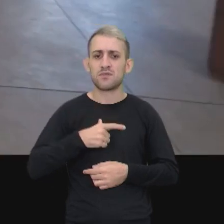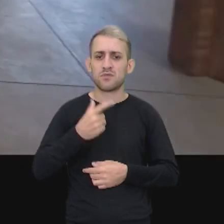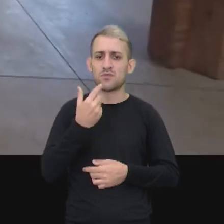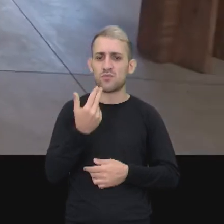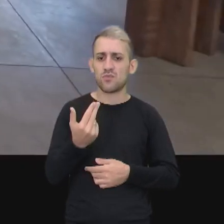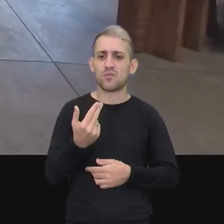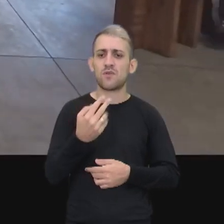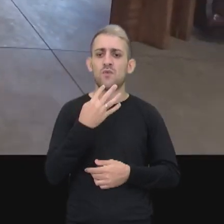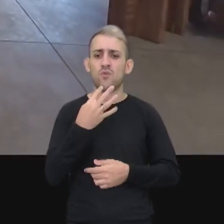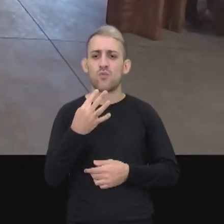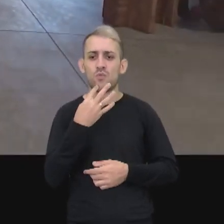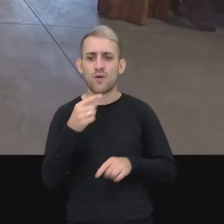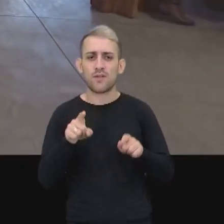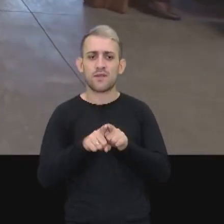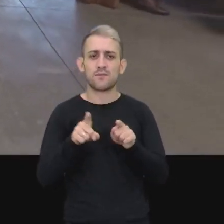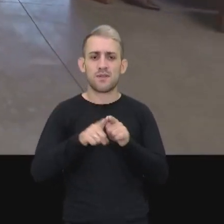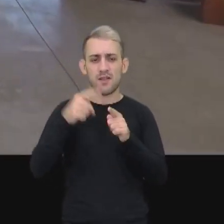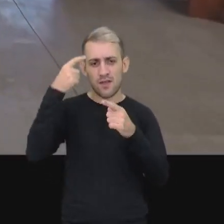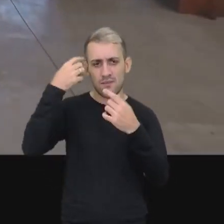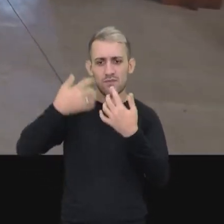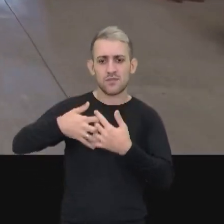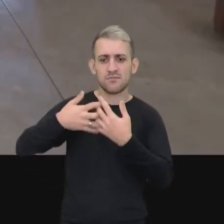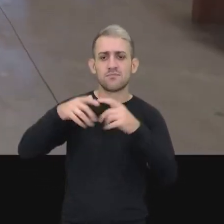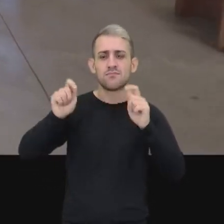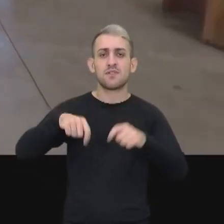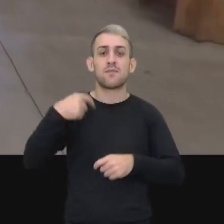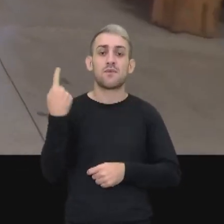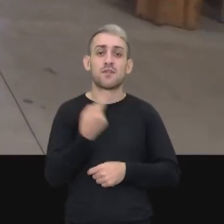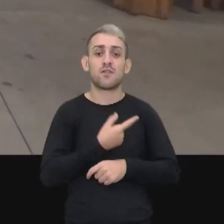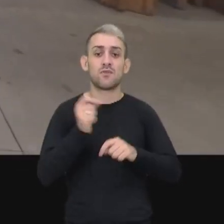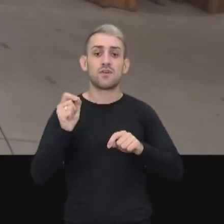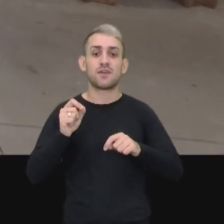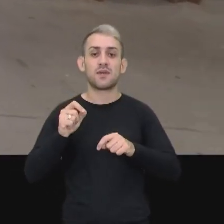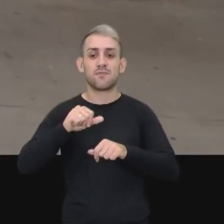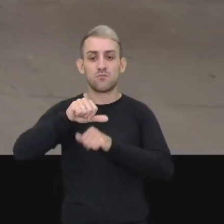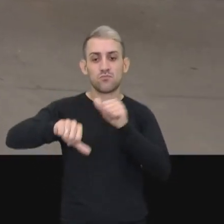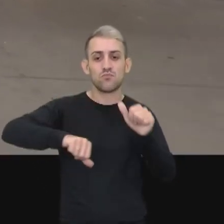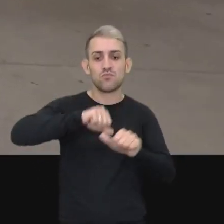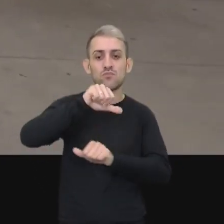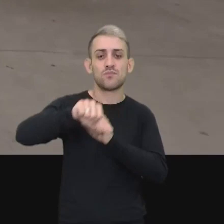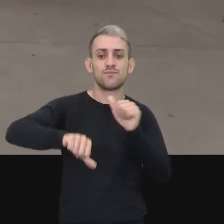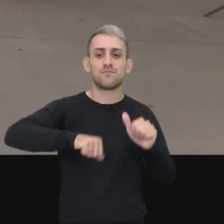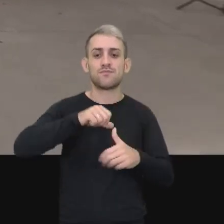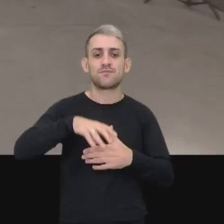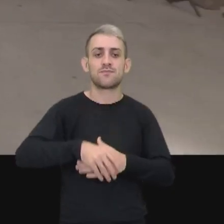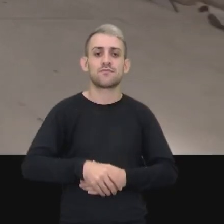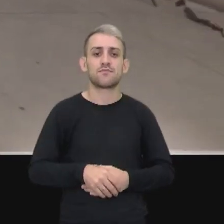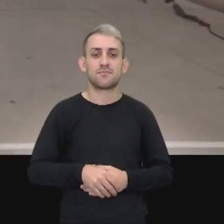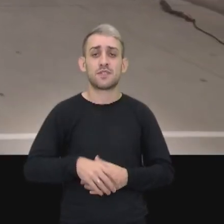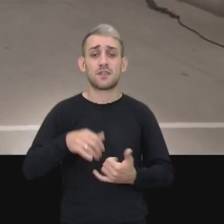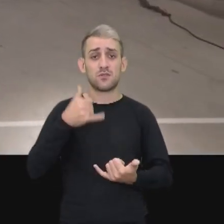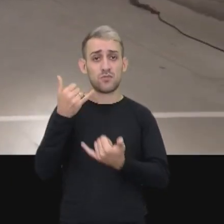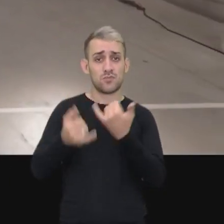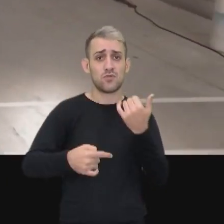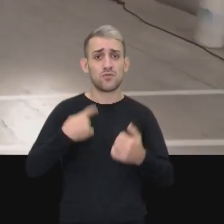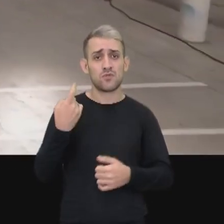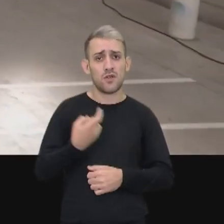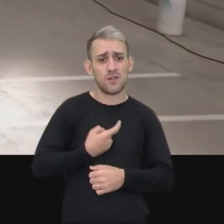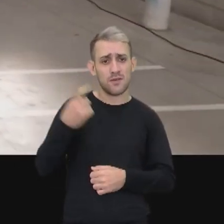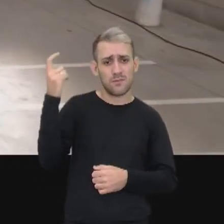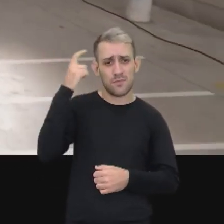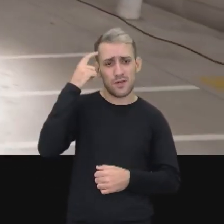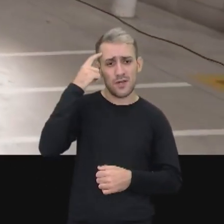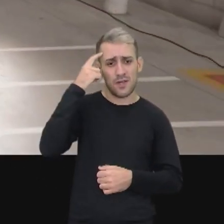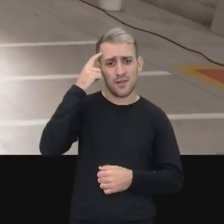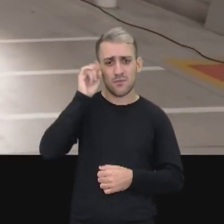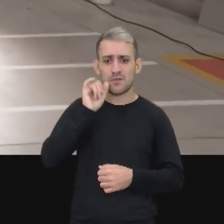reconhecido e que tem que ser refletido para que a gente possa gerar uma mudança. E no jogo você acha que você vai ficar mais pra